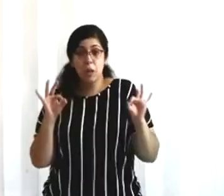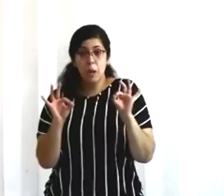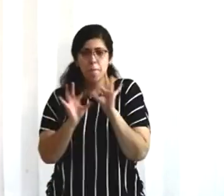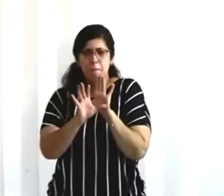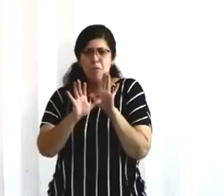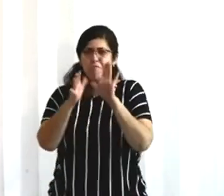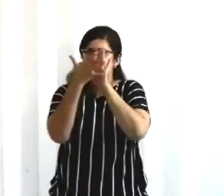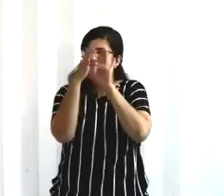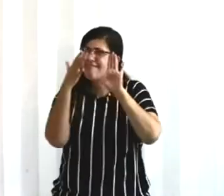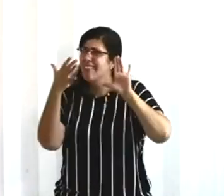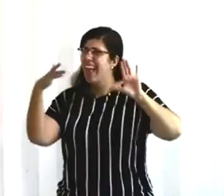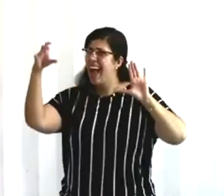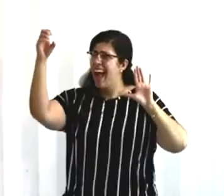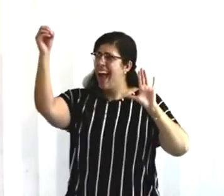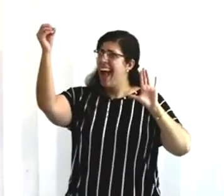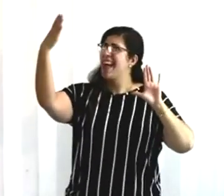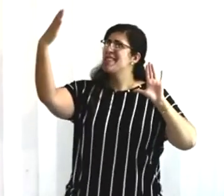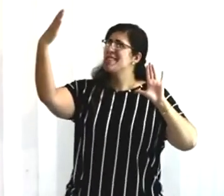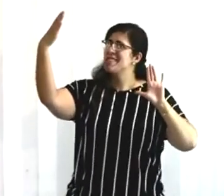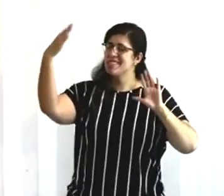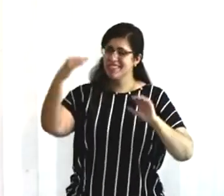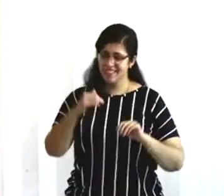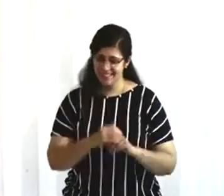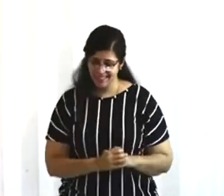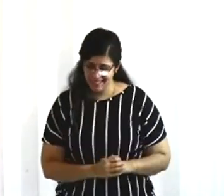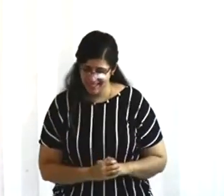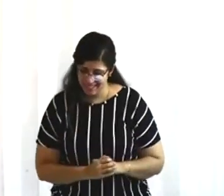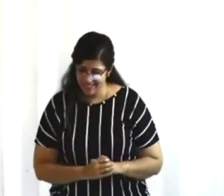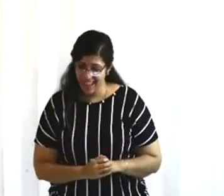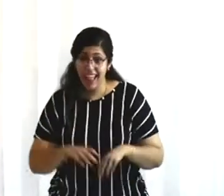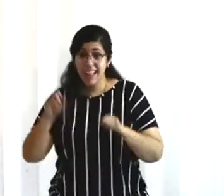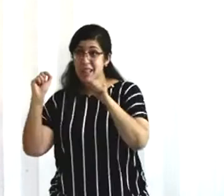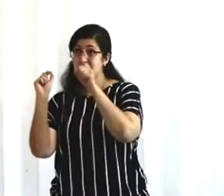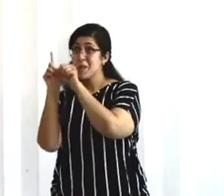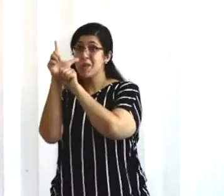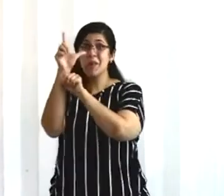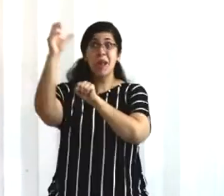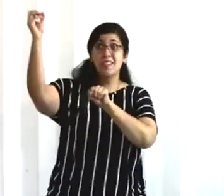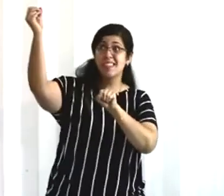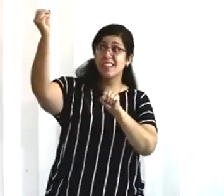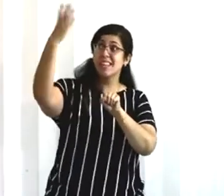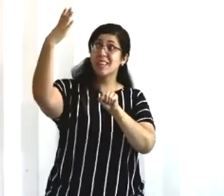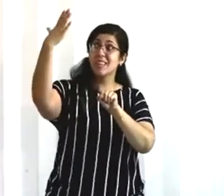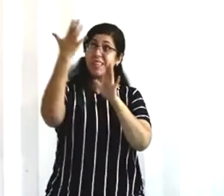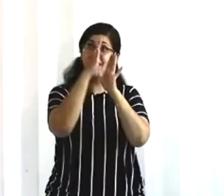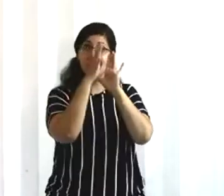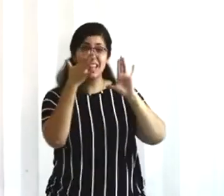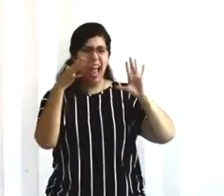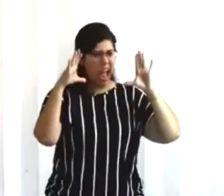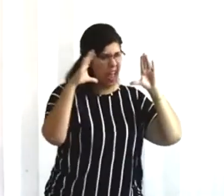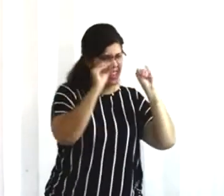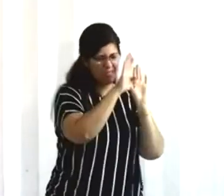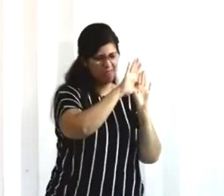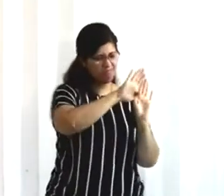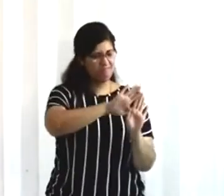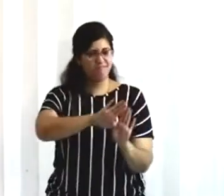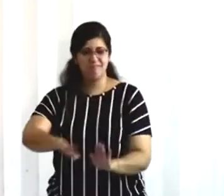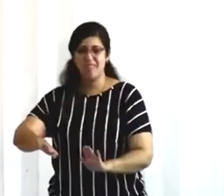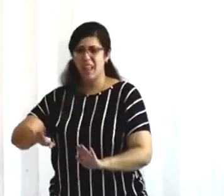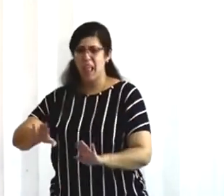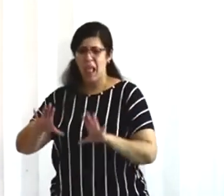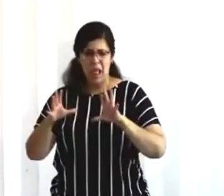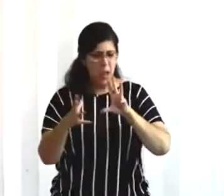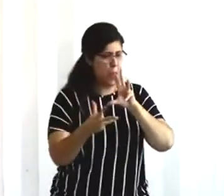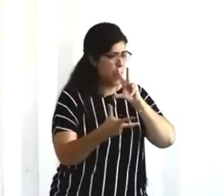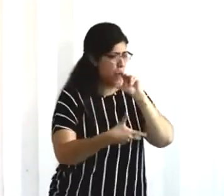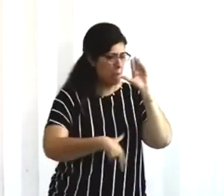resplandece, porque vem a tua luz, e a glória do Senhor nasce sobre ti, porque eis que as trevas cobrem a terra, e a escuridão